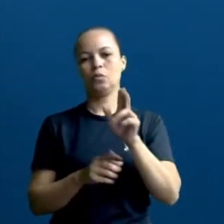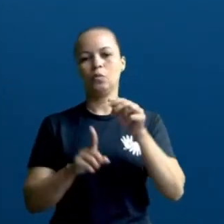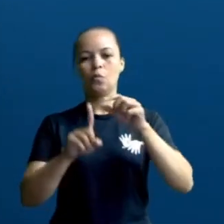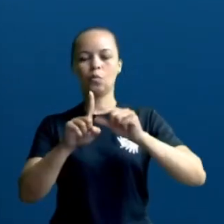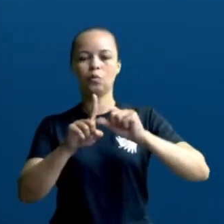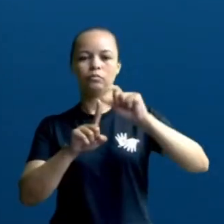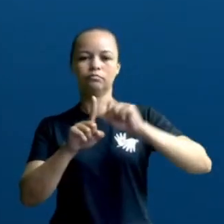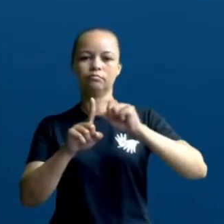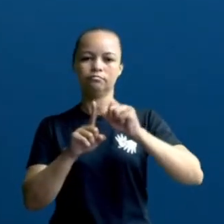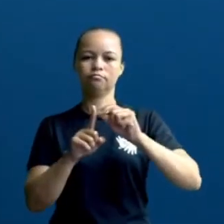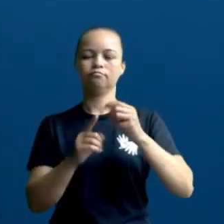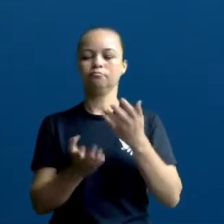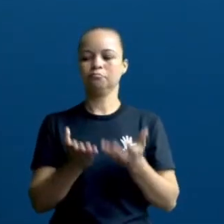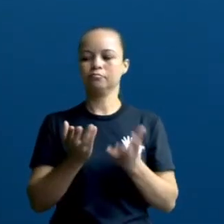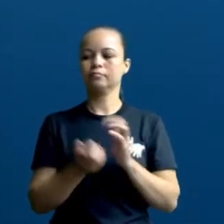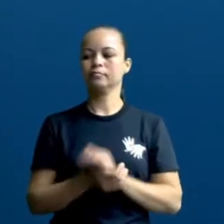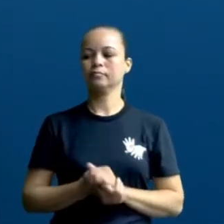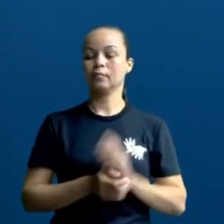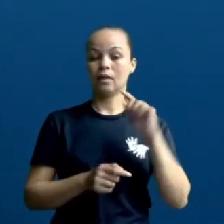Próxima figura é um